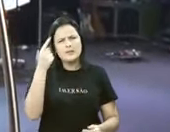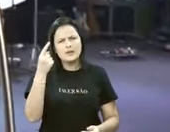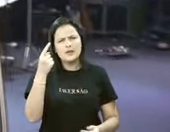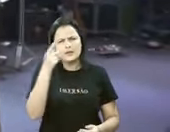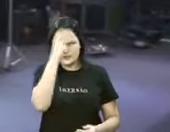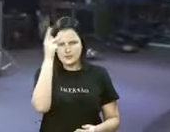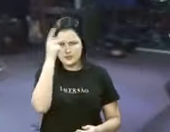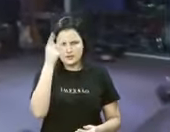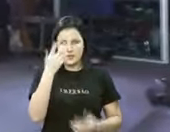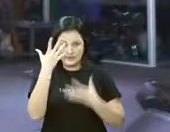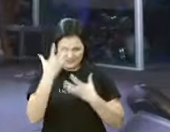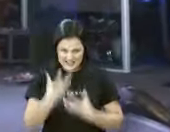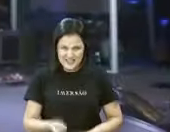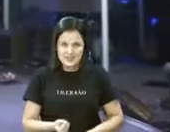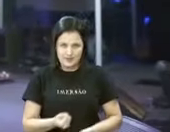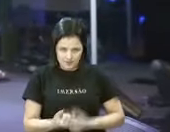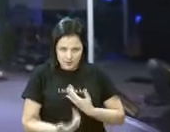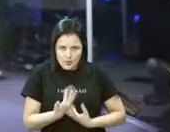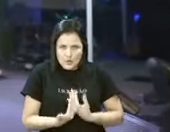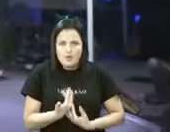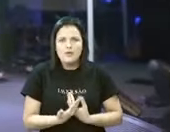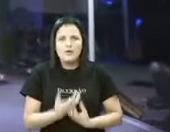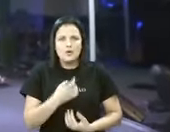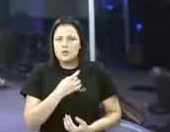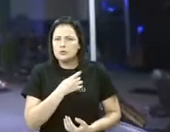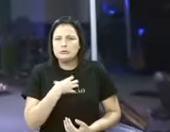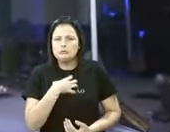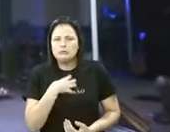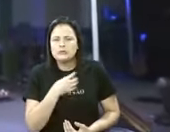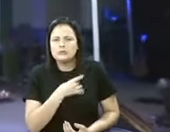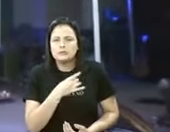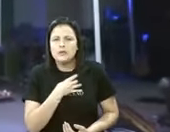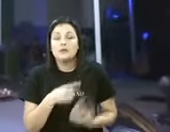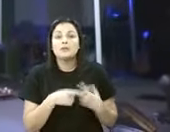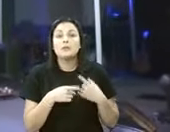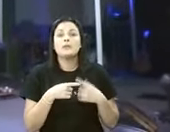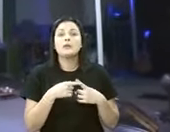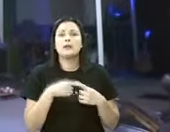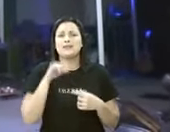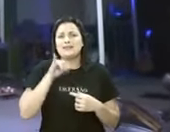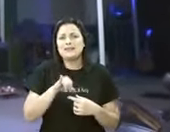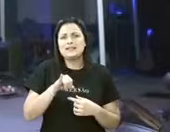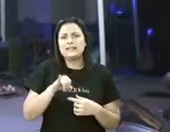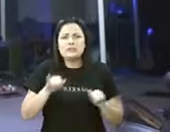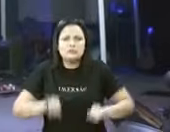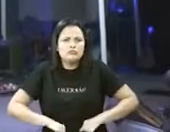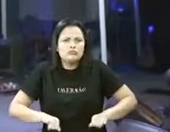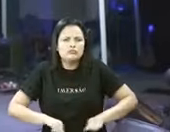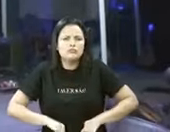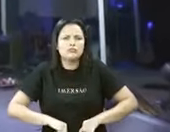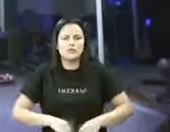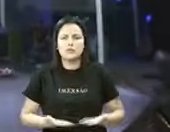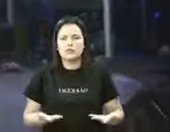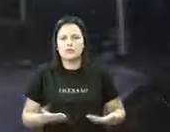Sente. Porque se queimar, se machucar, se ferir. Só que não tem Isaías